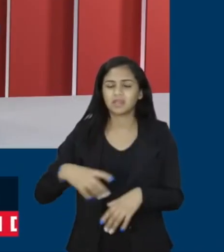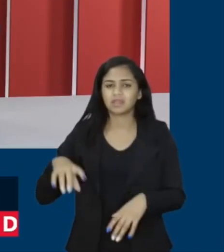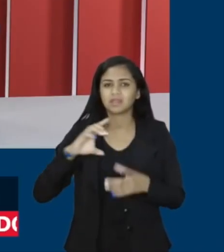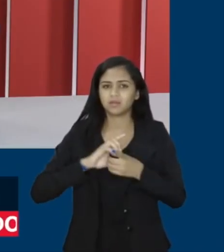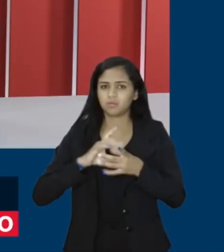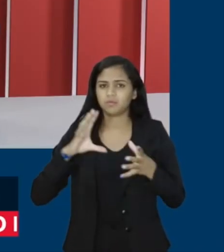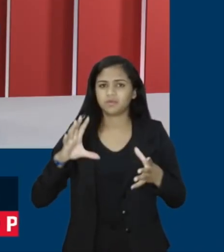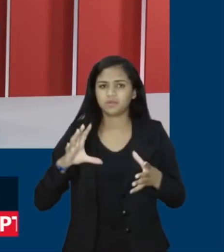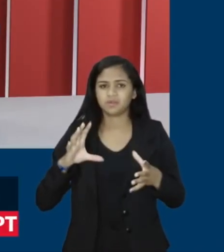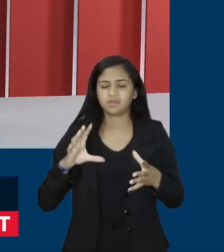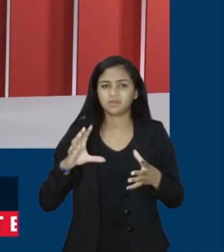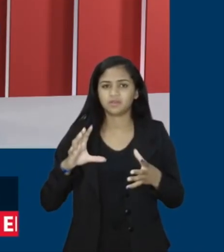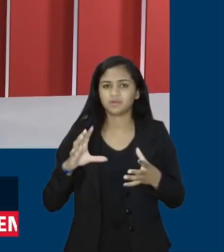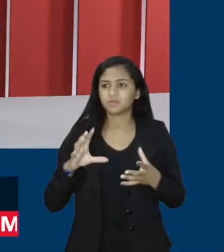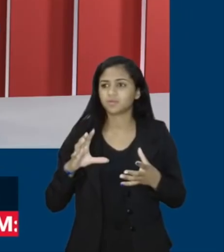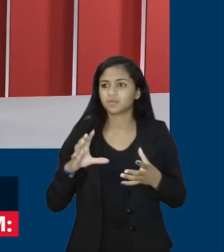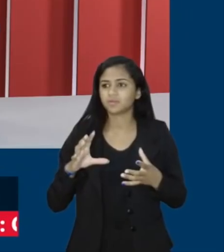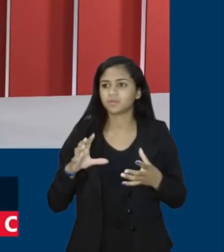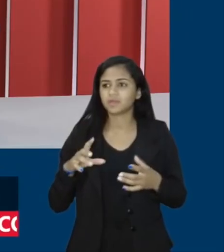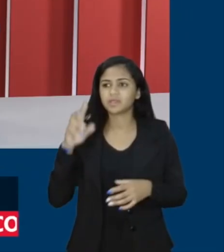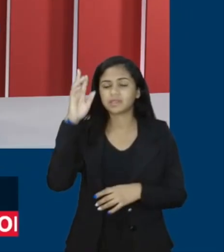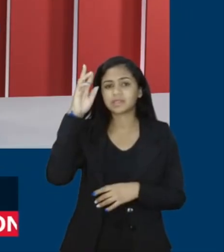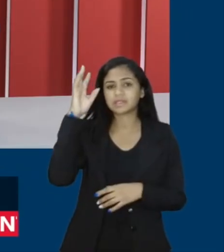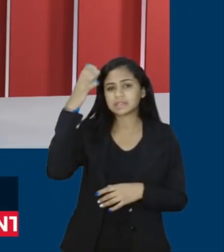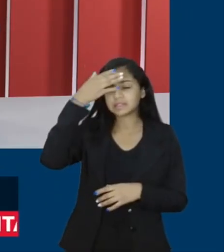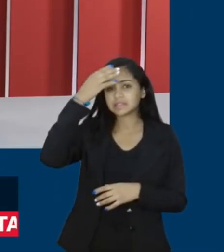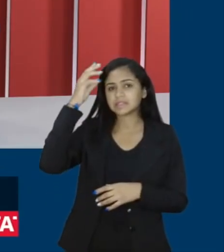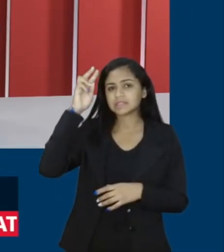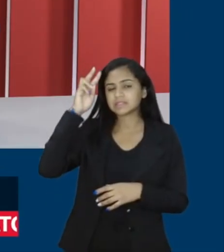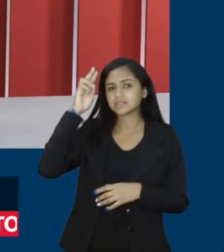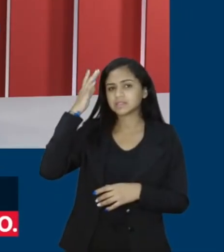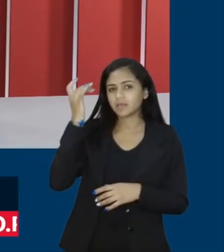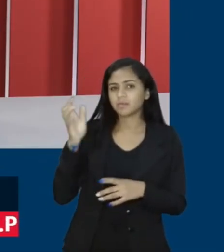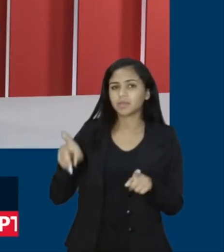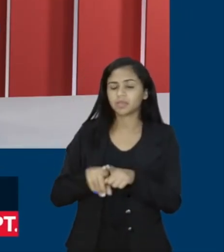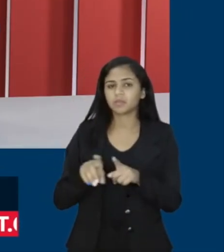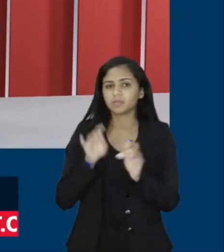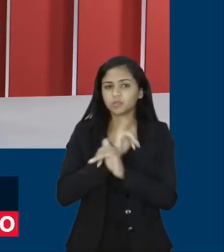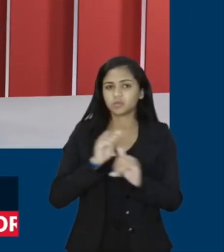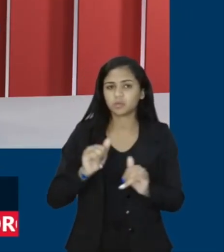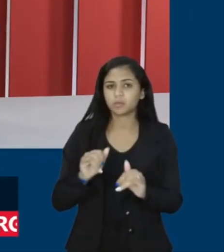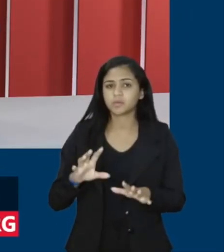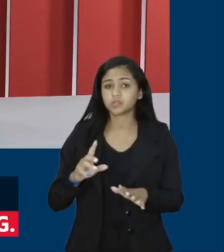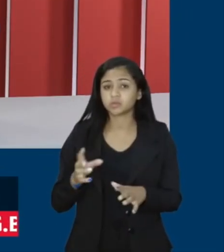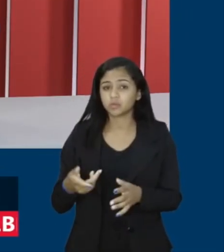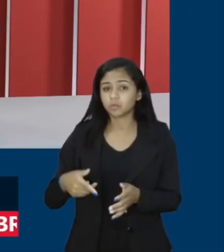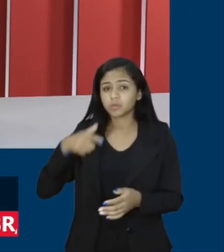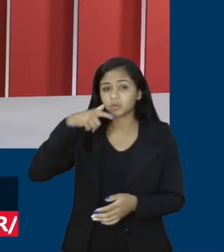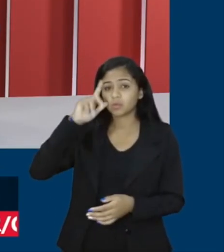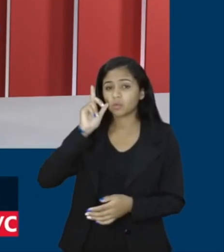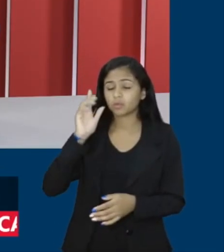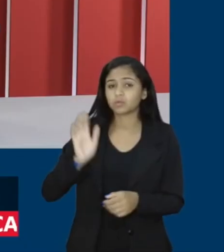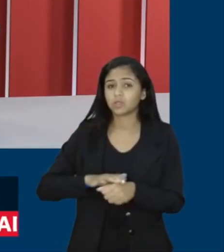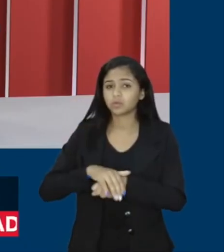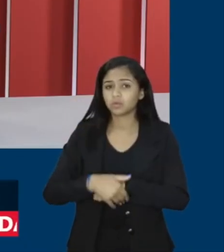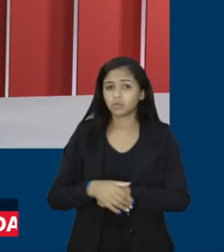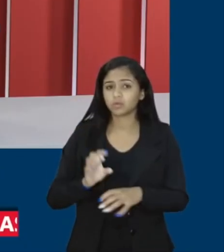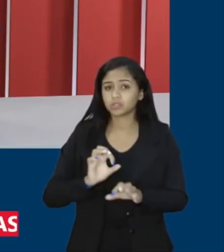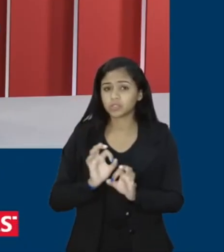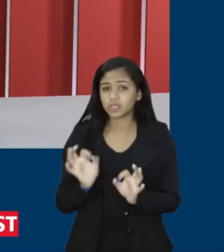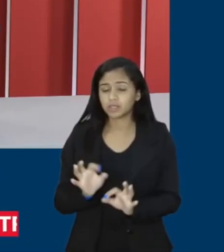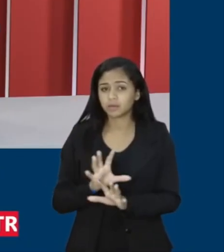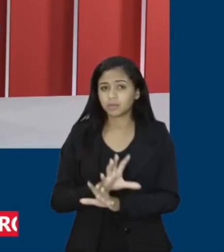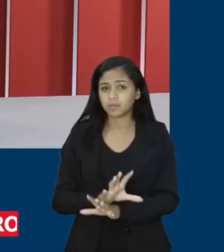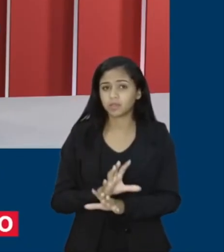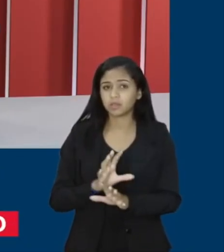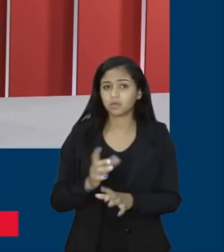líder. E eu queria também saber de uma outra informação sobre ontem à noite, a Câmara Federal aprovou a